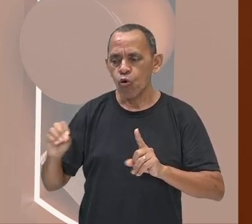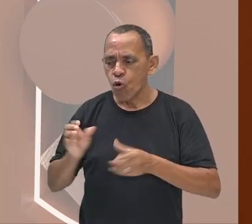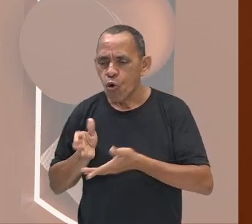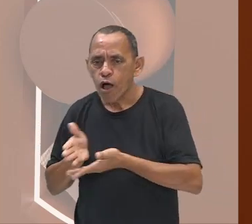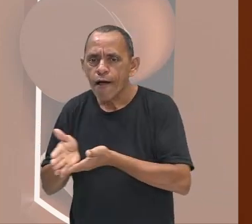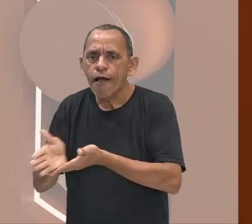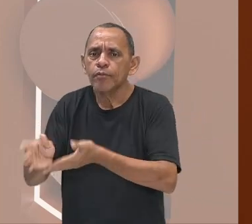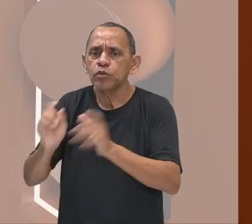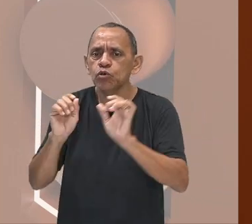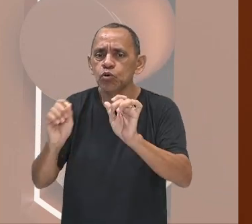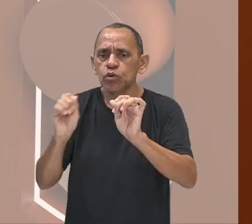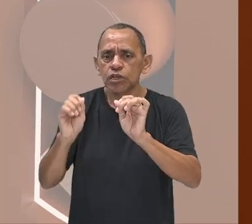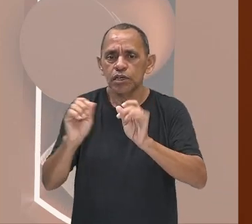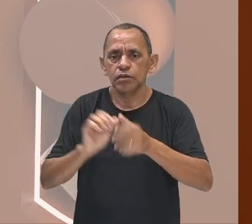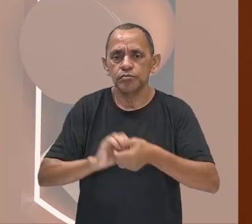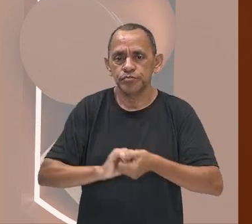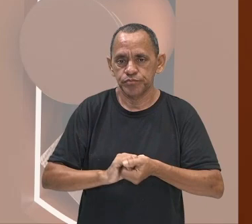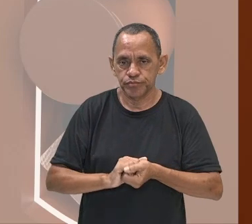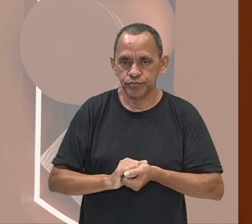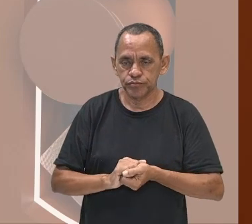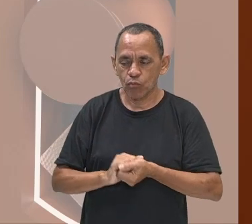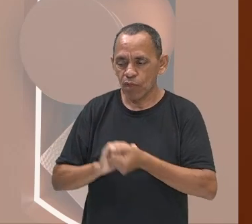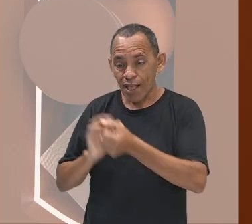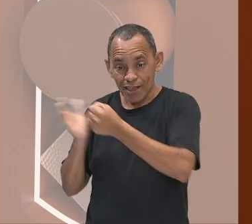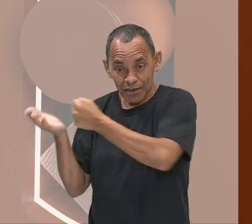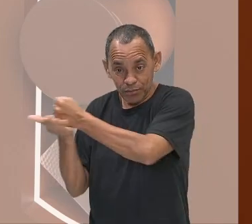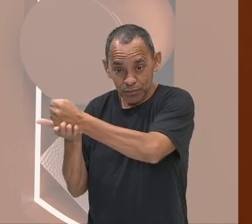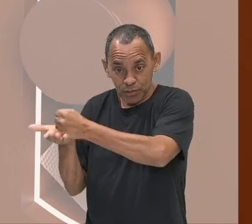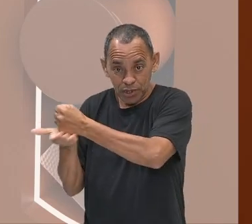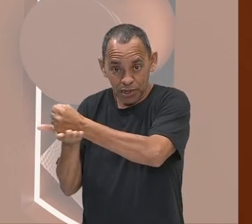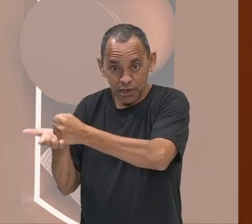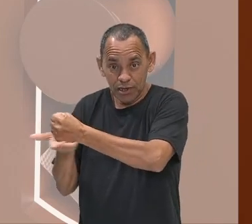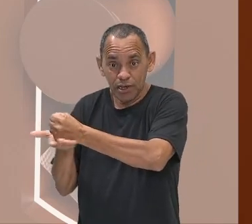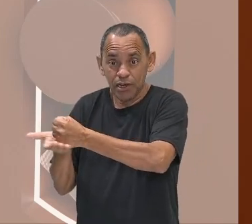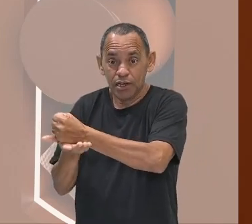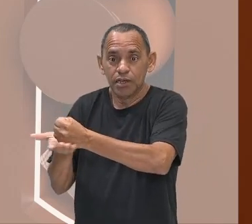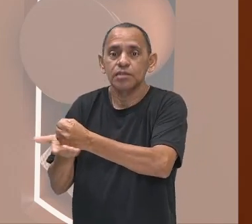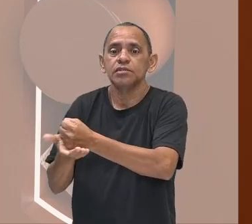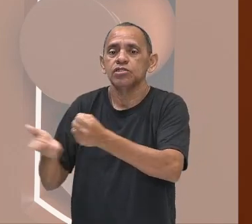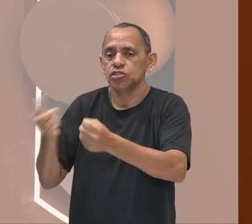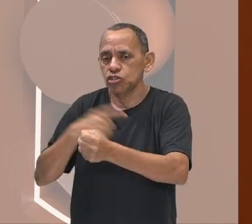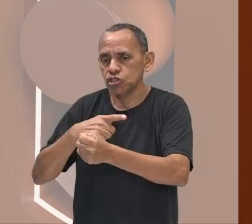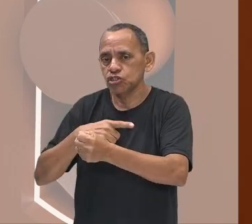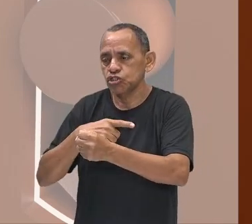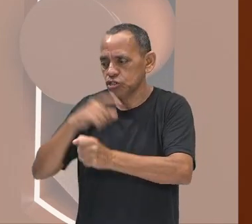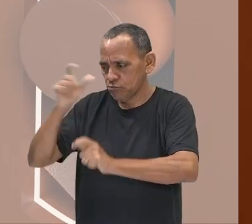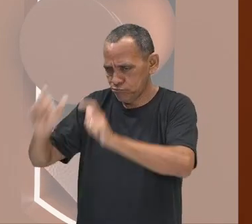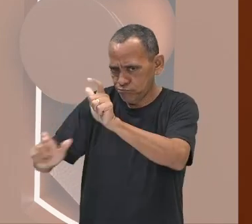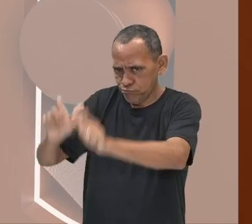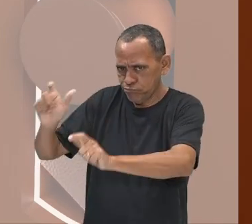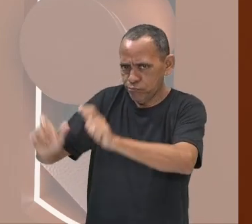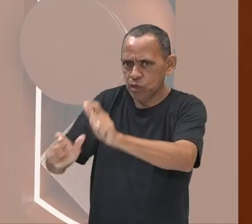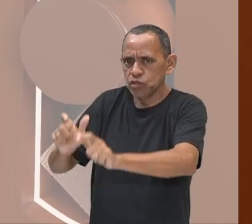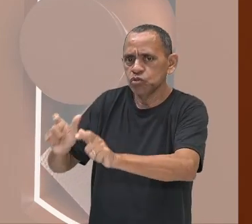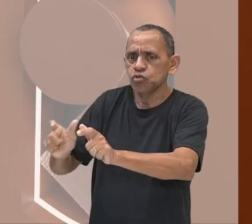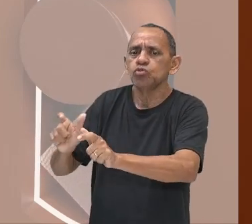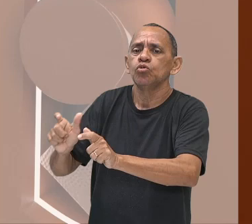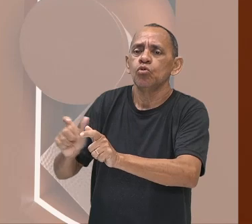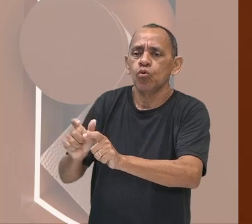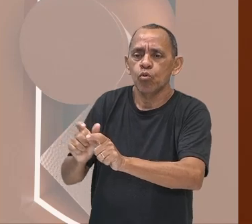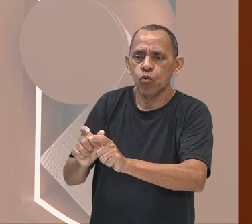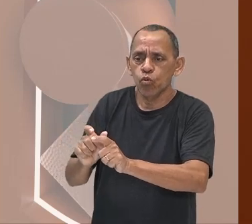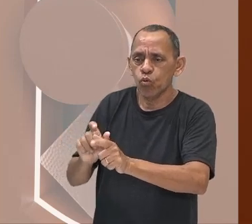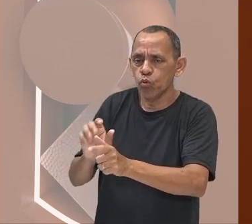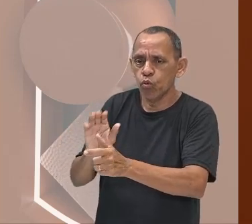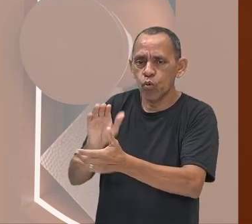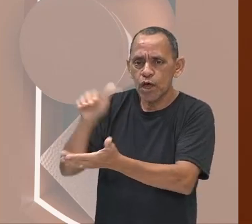ali, como seu alicerce. A ideia de que existem seres, indivíduos predestinados à salvação, que